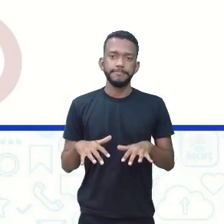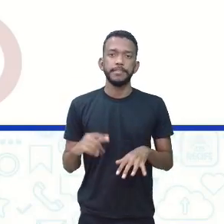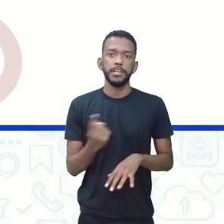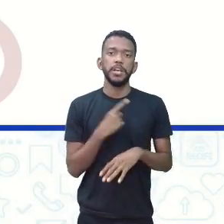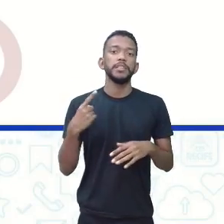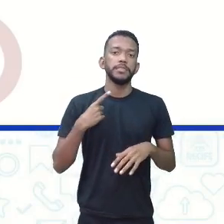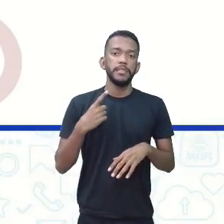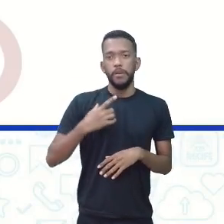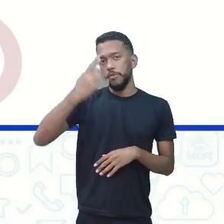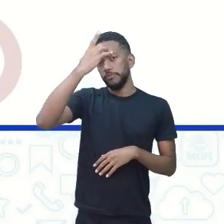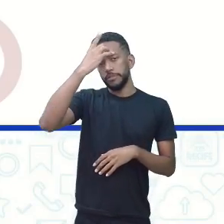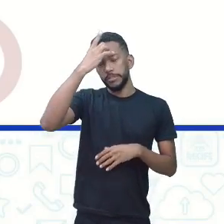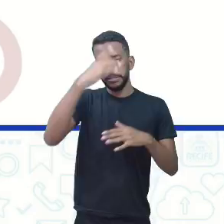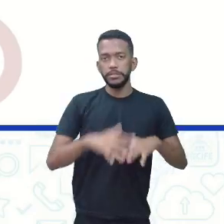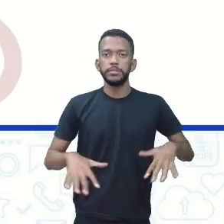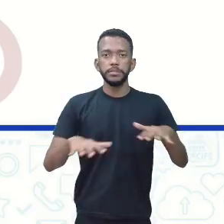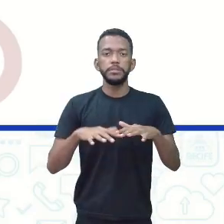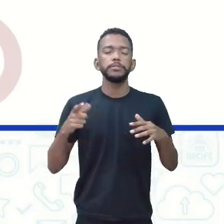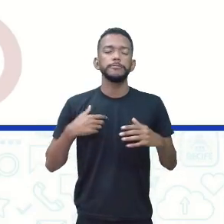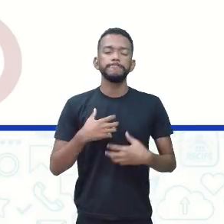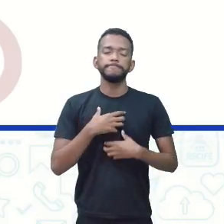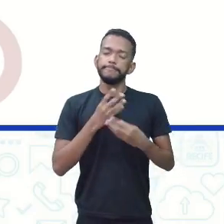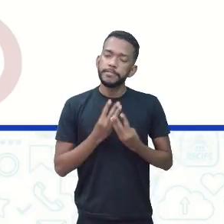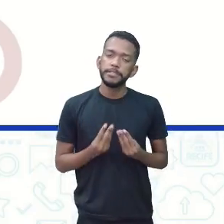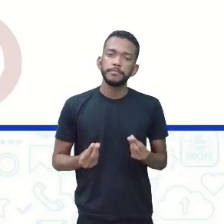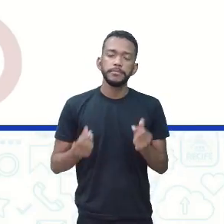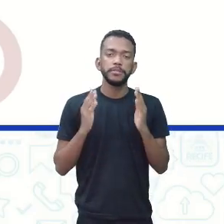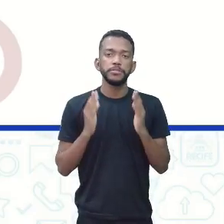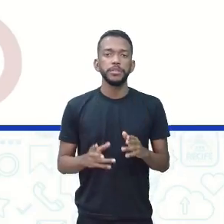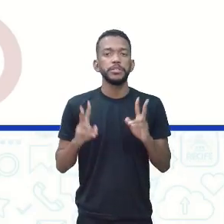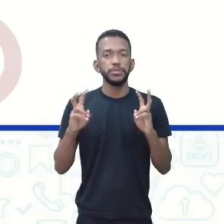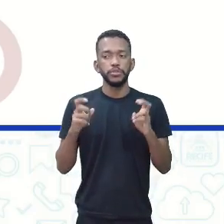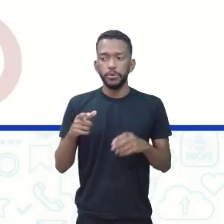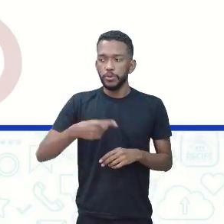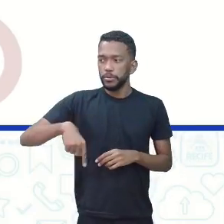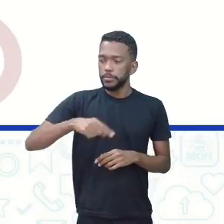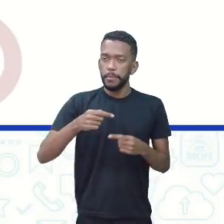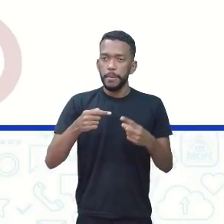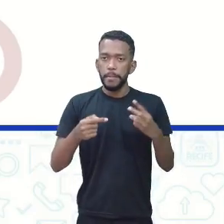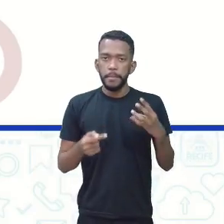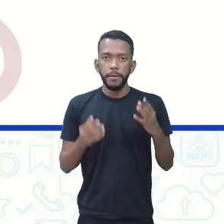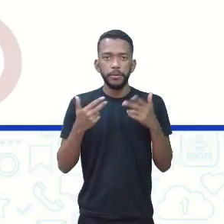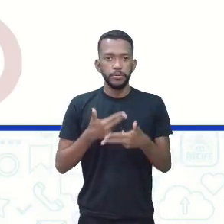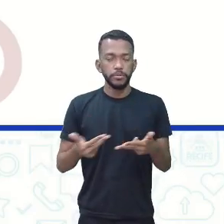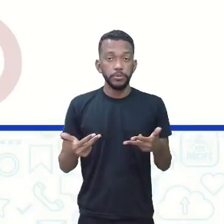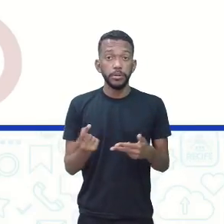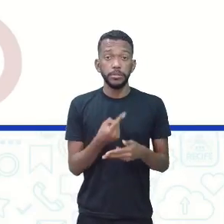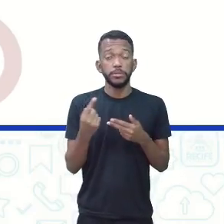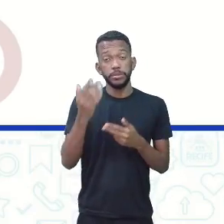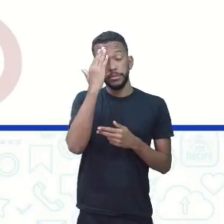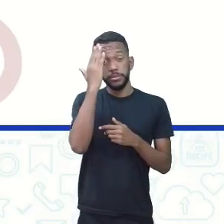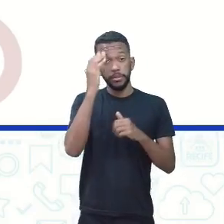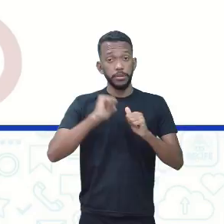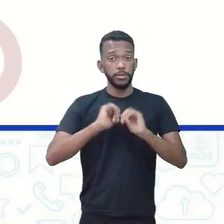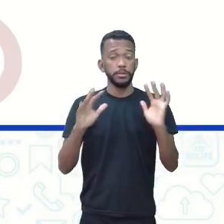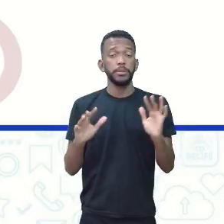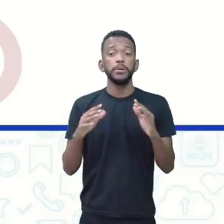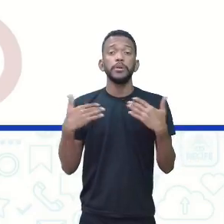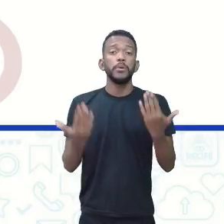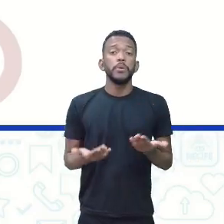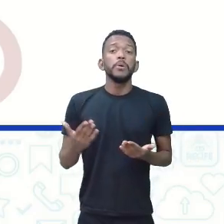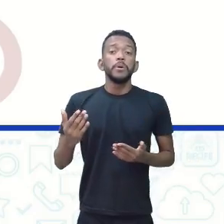tem consciência, se sensibiliza sobre essas questões, a gente entende né, o quão